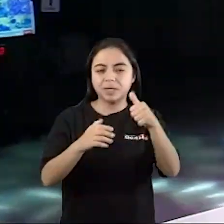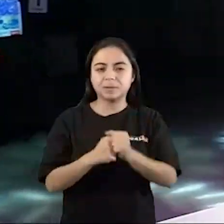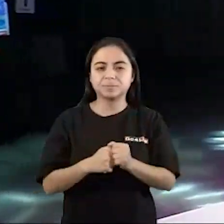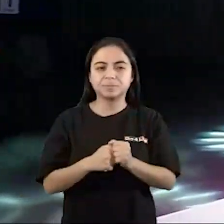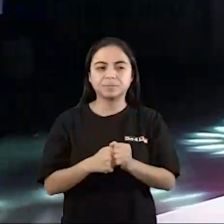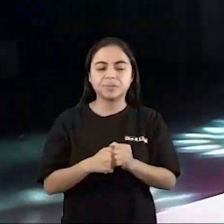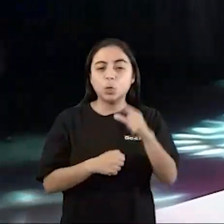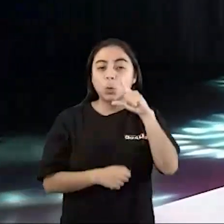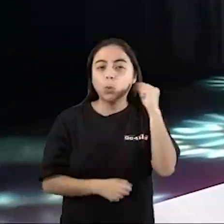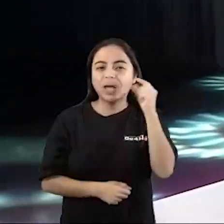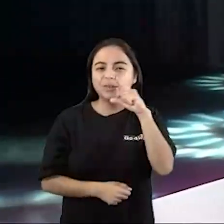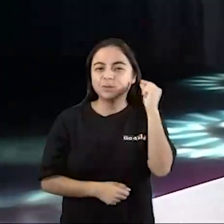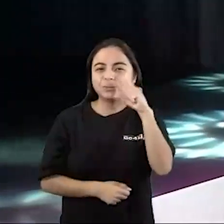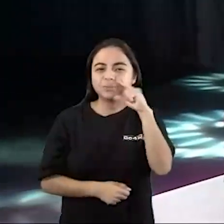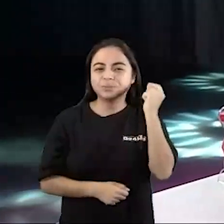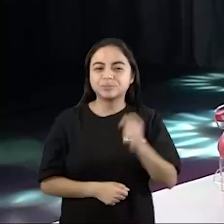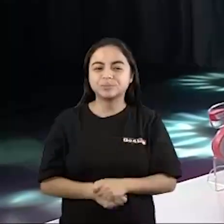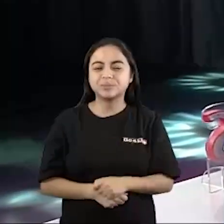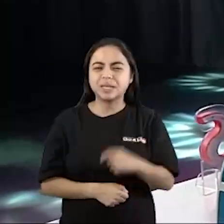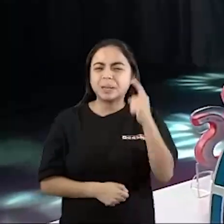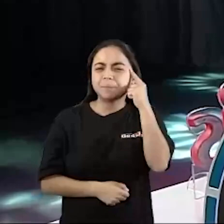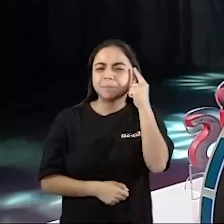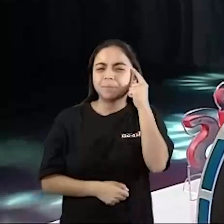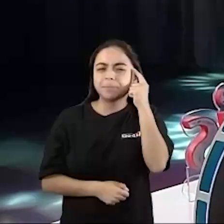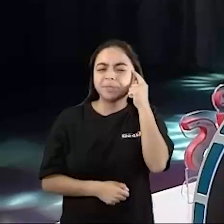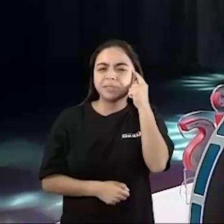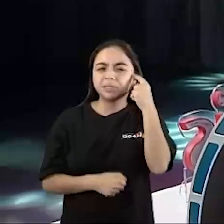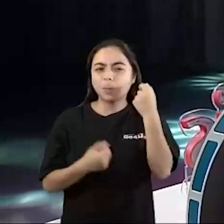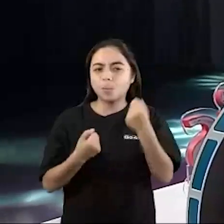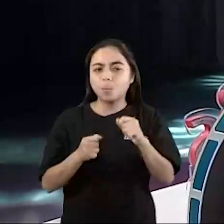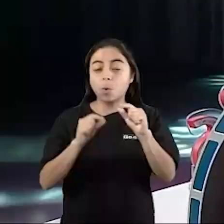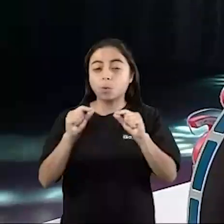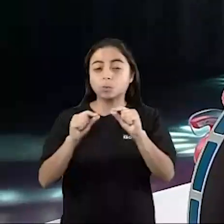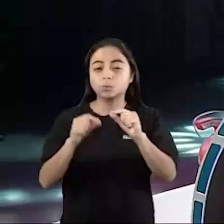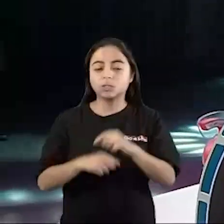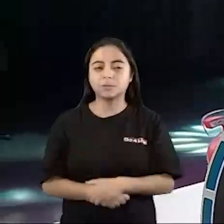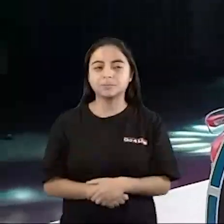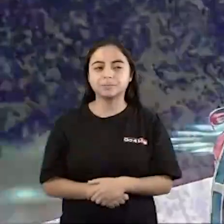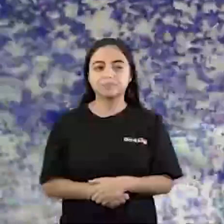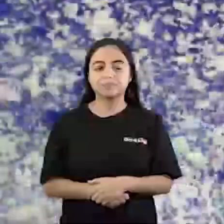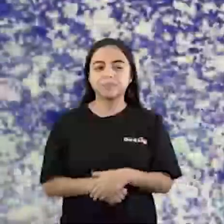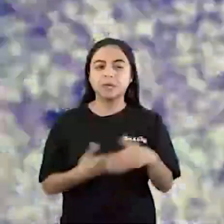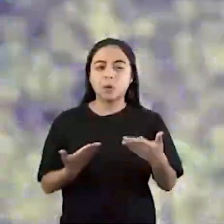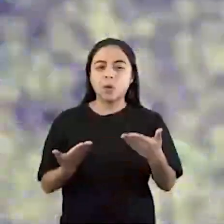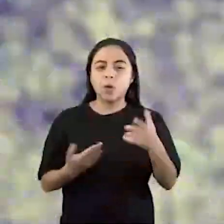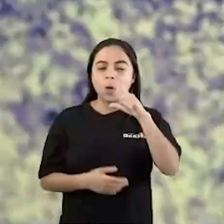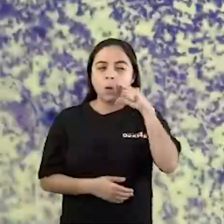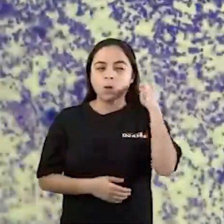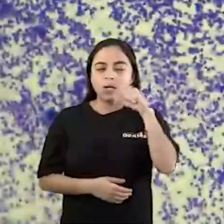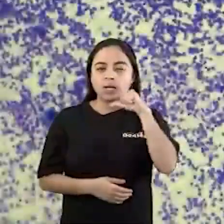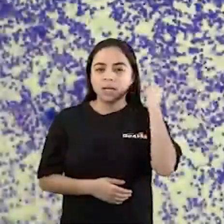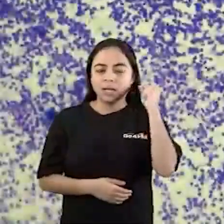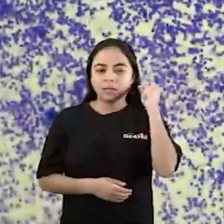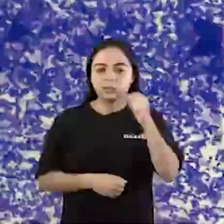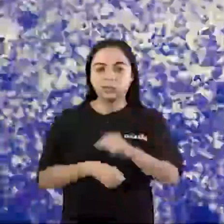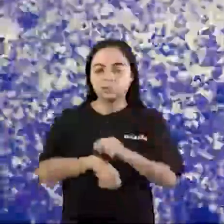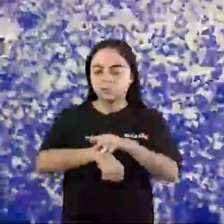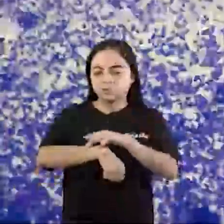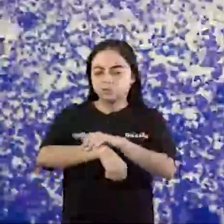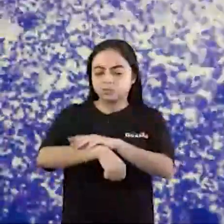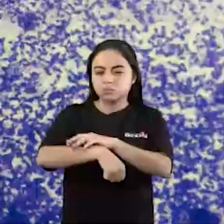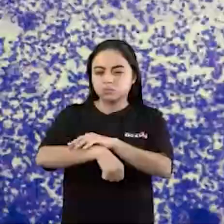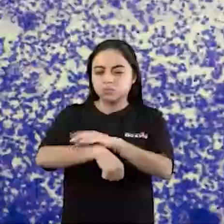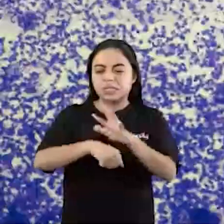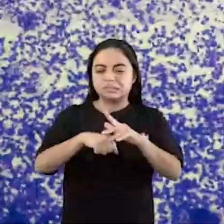num felino. Vocês já imaginam o que pode ser? Então, isso é um gatinho com lesão ulcerativa, um processo inflamatório